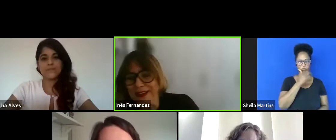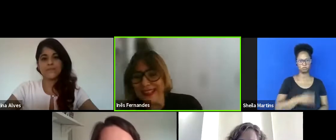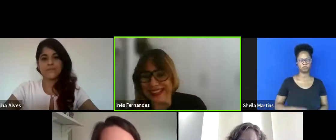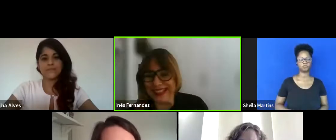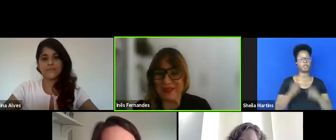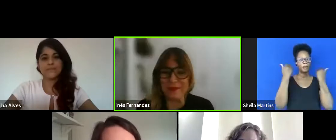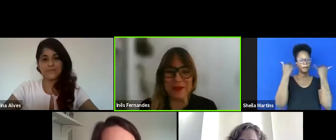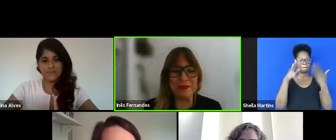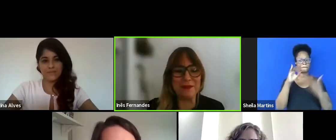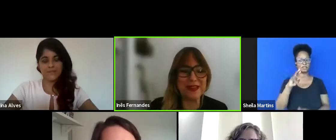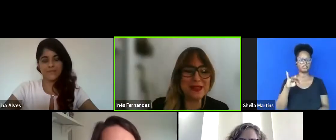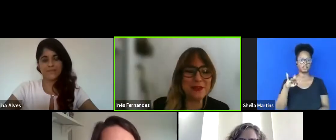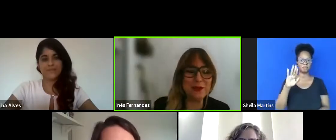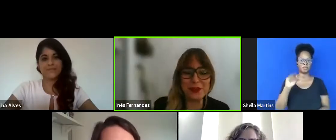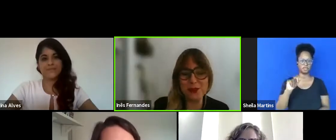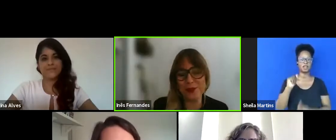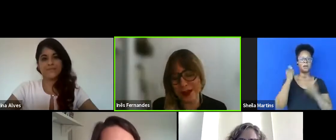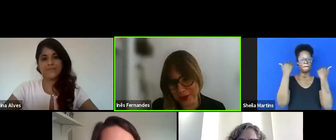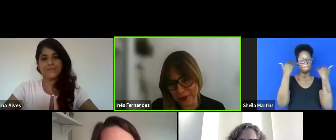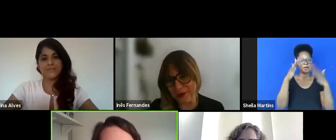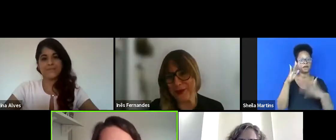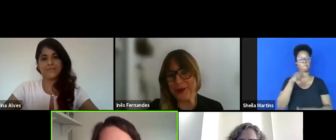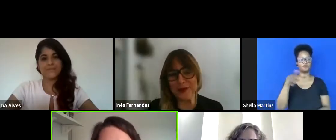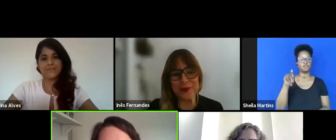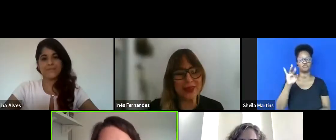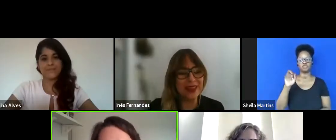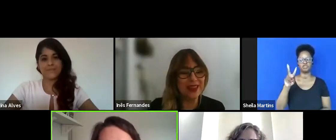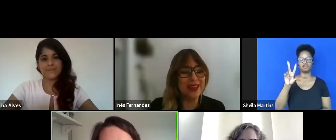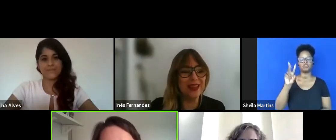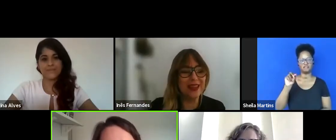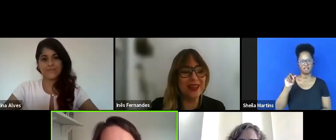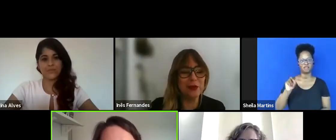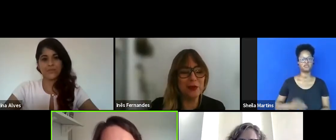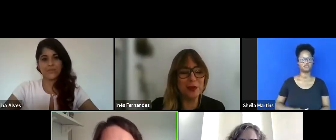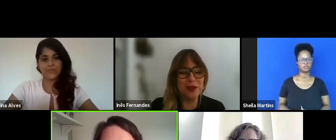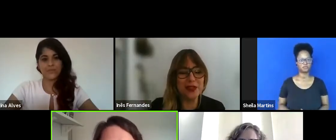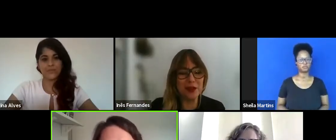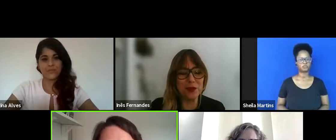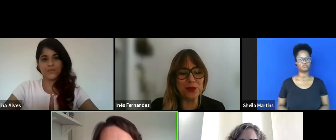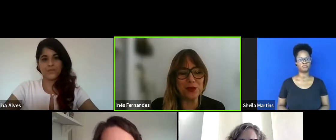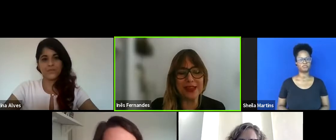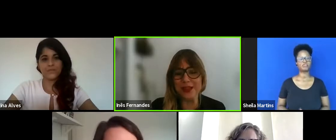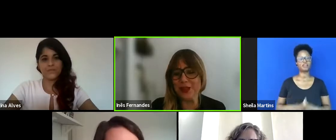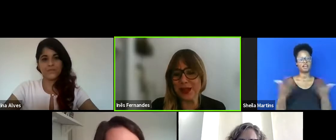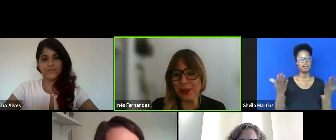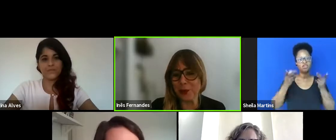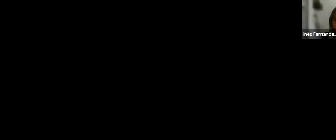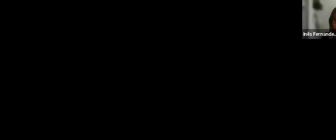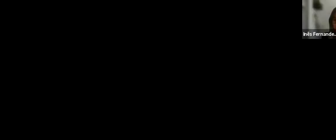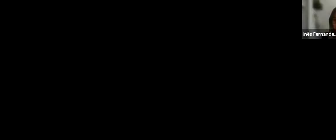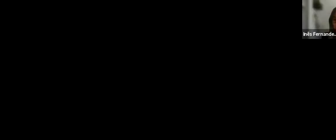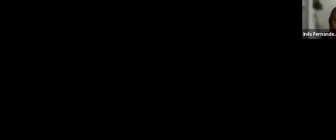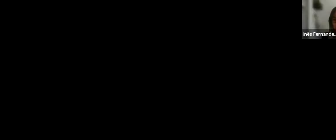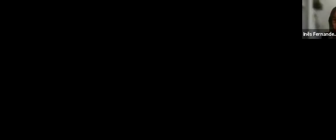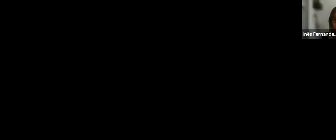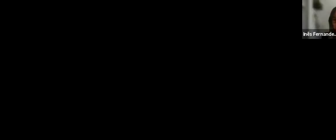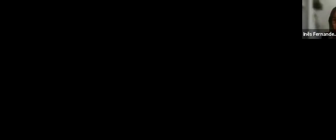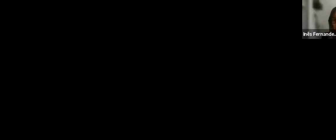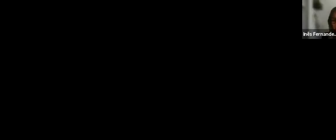Parabéns, Sabrina. Parabéns, professor Flávio. Vamos dar continuidade. Léo, por